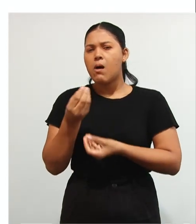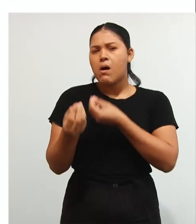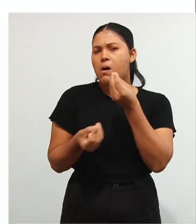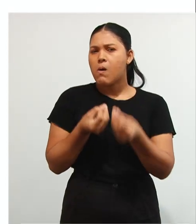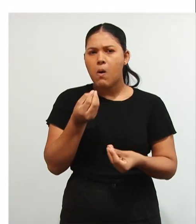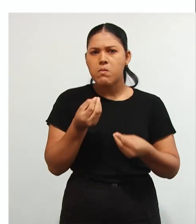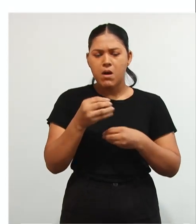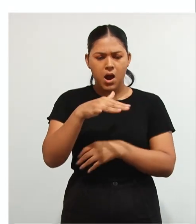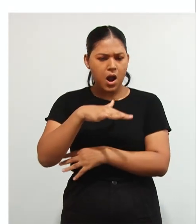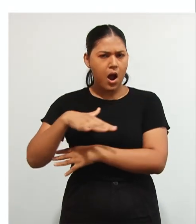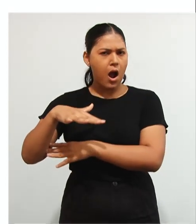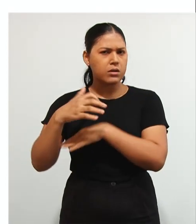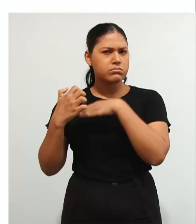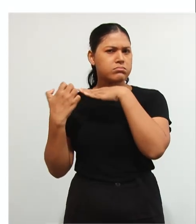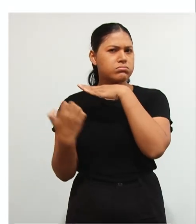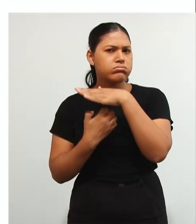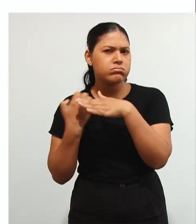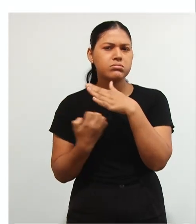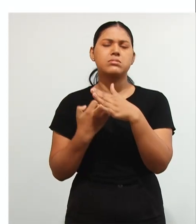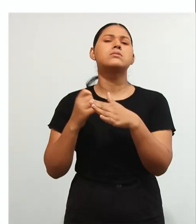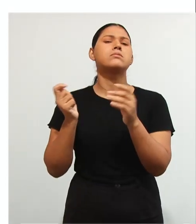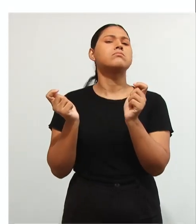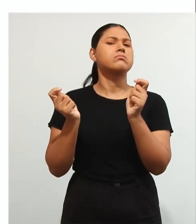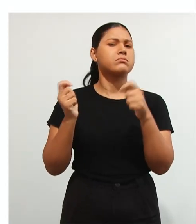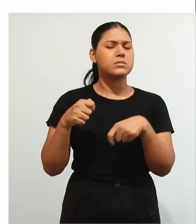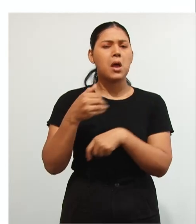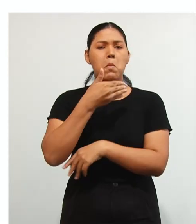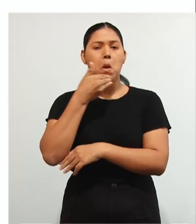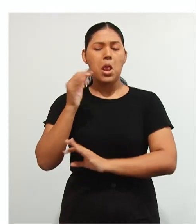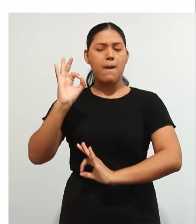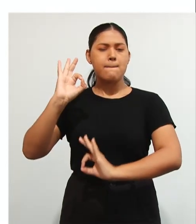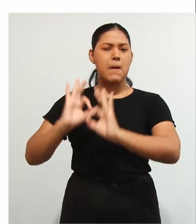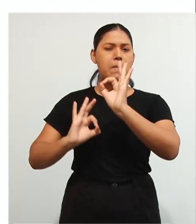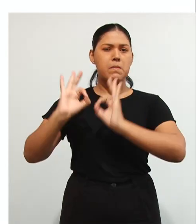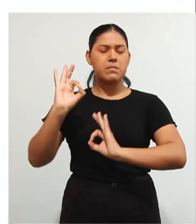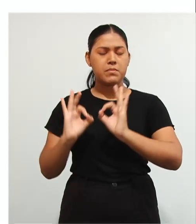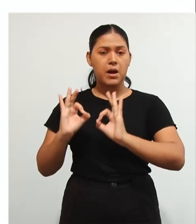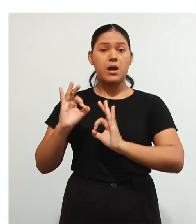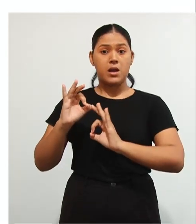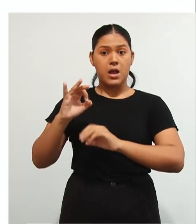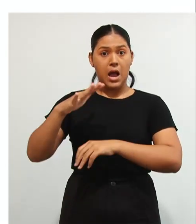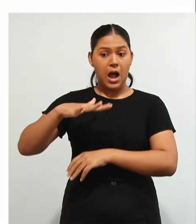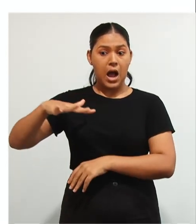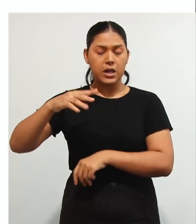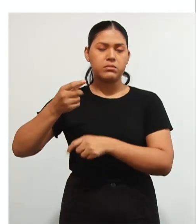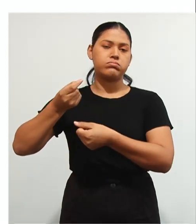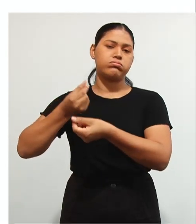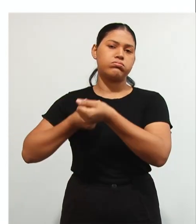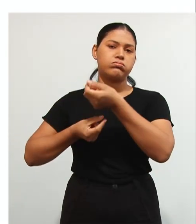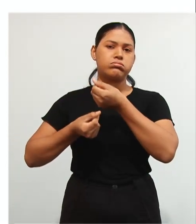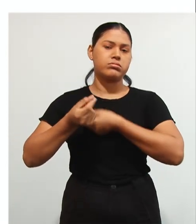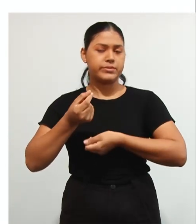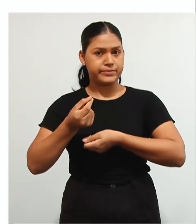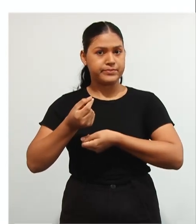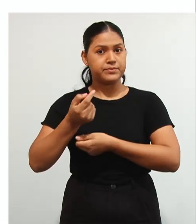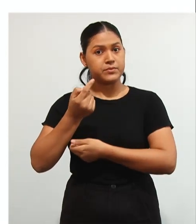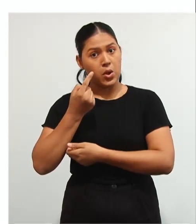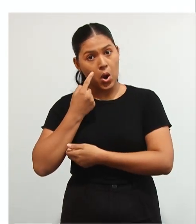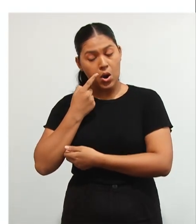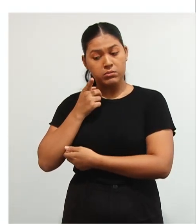muito criticado porque essa defesa da indústria nacional fere um pouco esse princípio aí defendido pelo grande liberal David